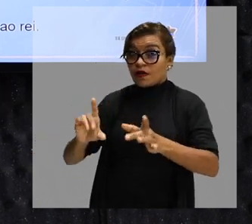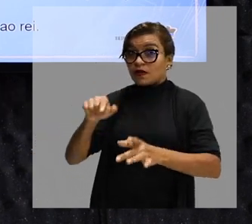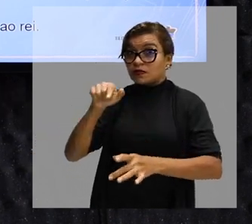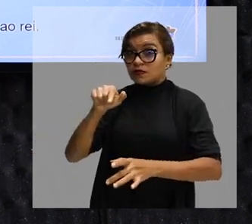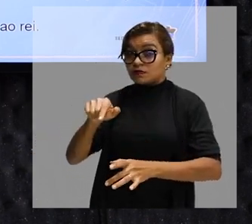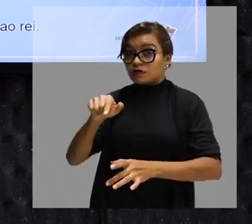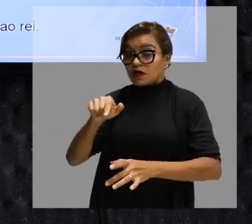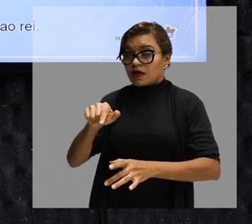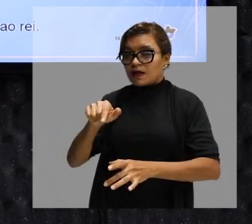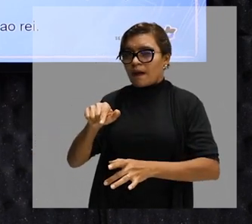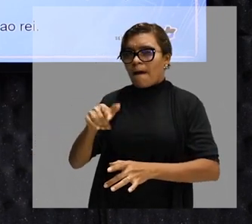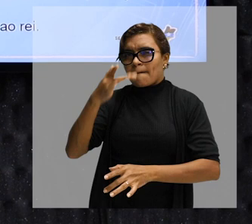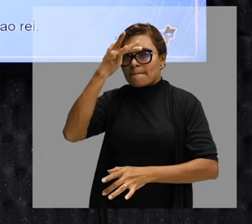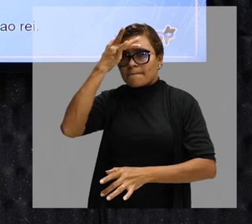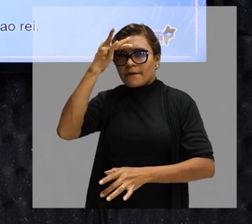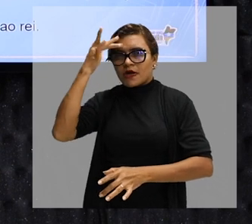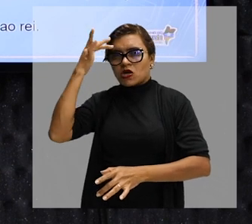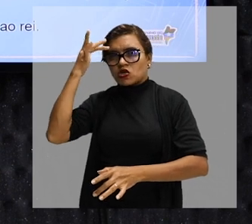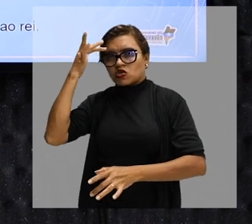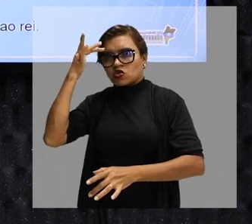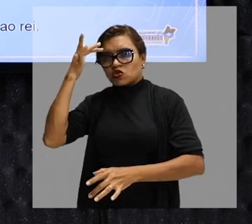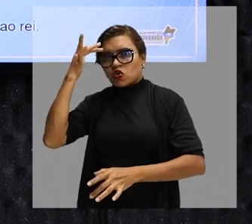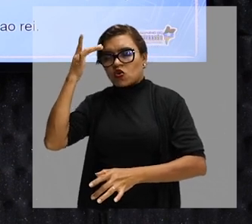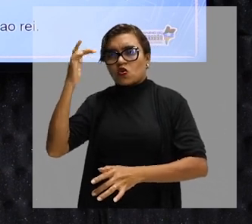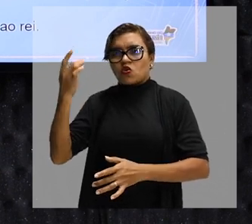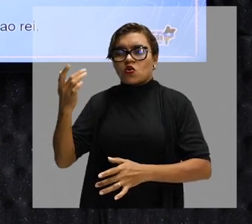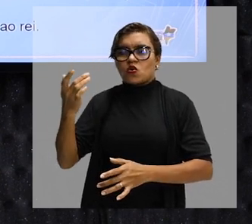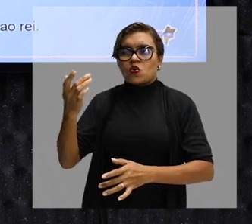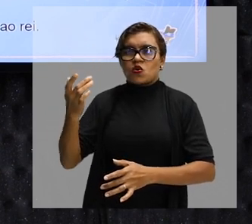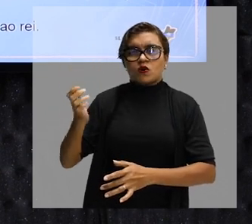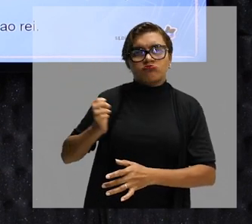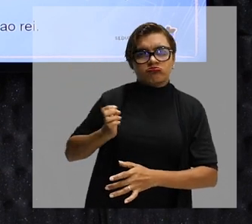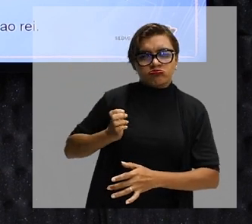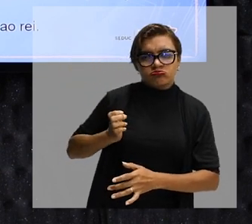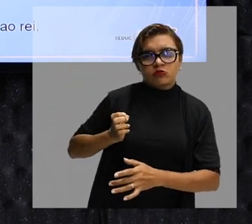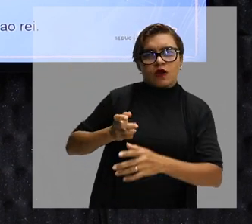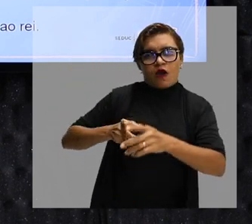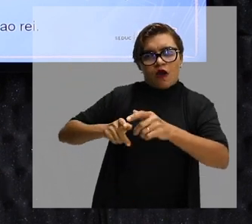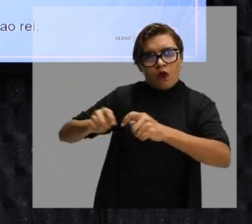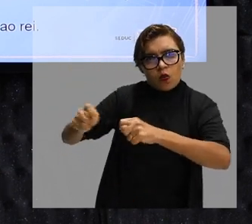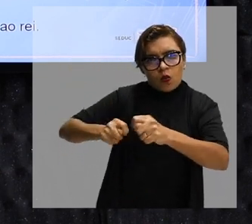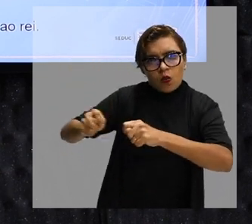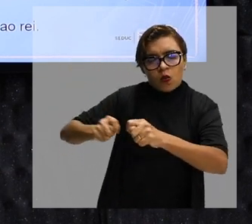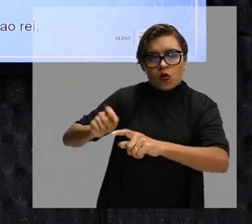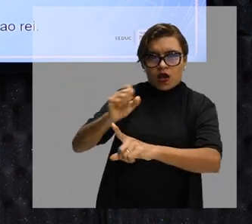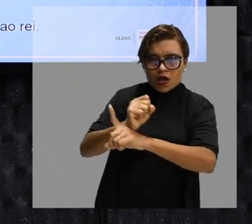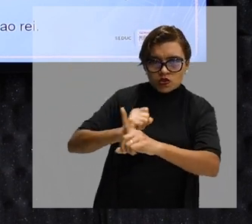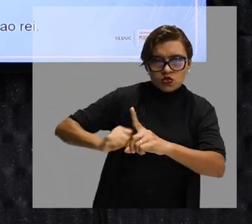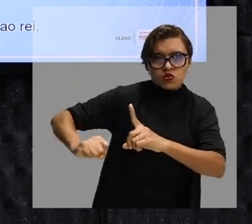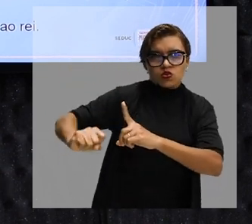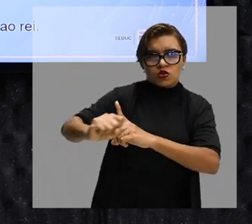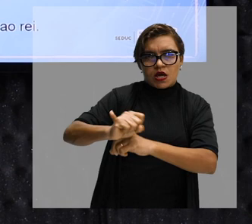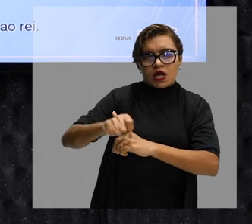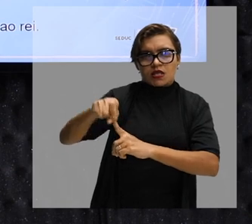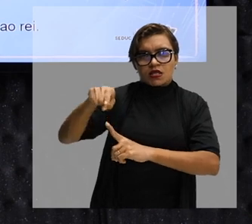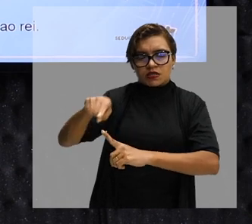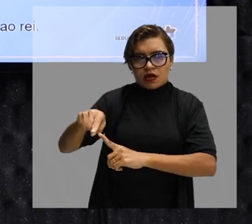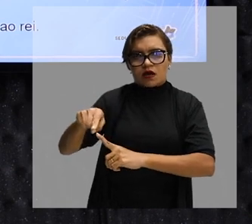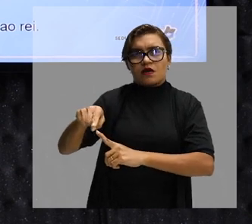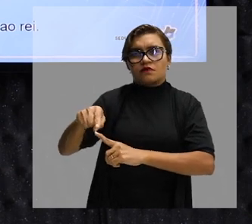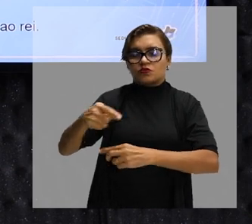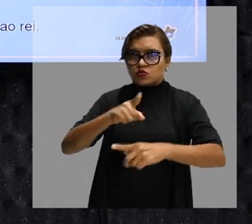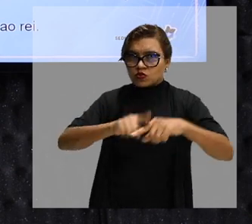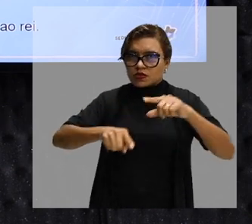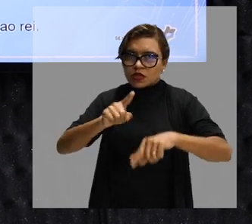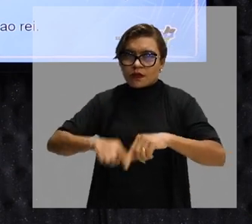a burguesia é que detém, tá, todo o comando dessa sociedade, desses elementos do Estado, desses meios de